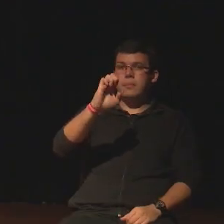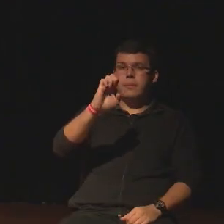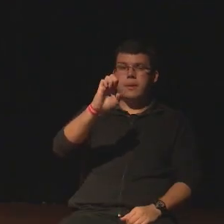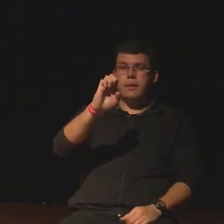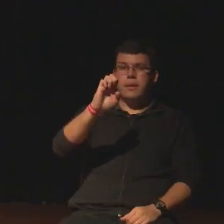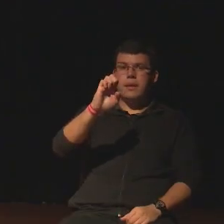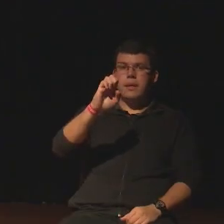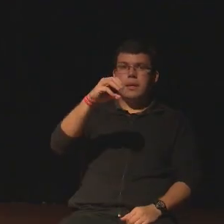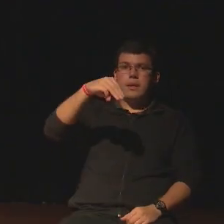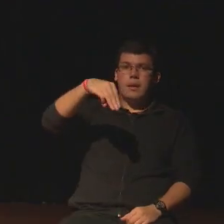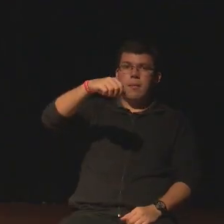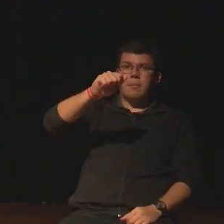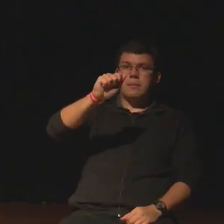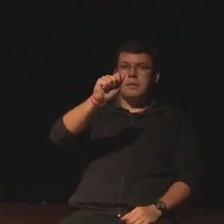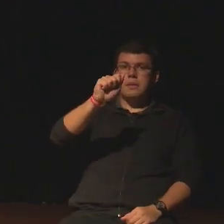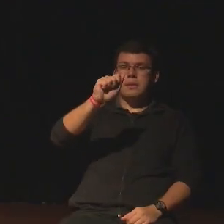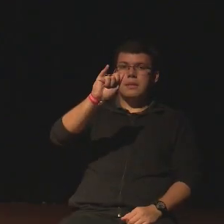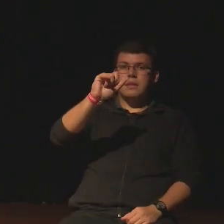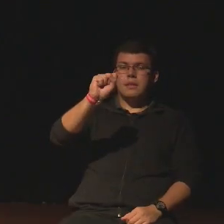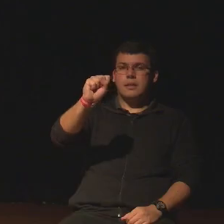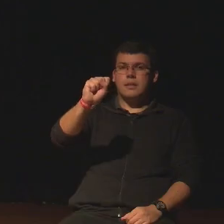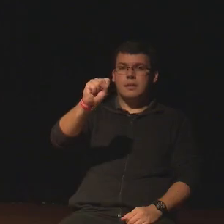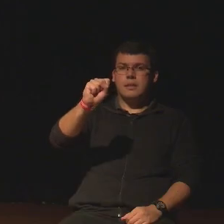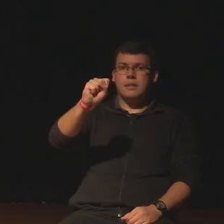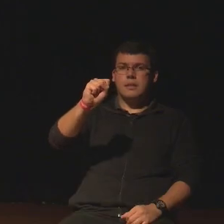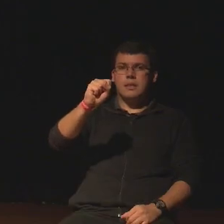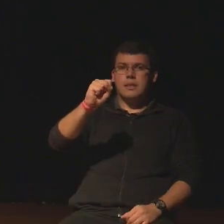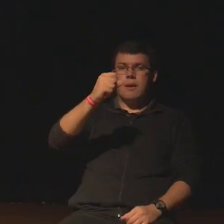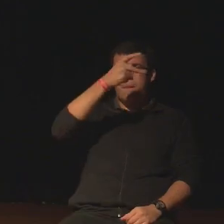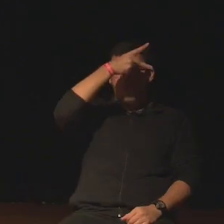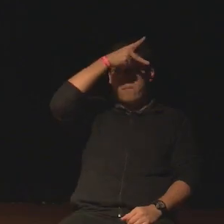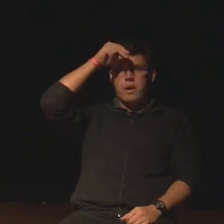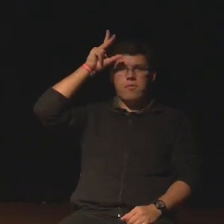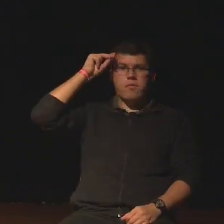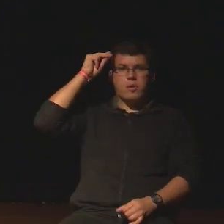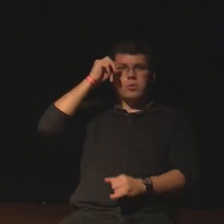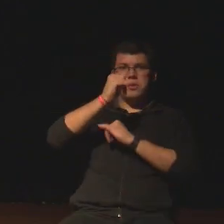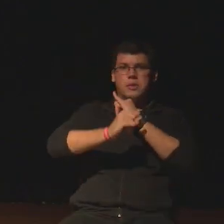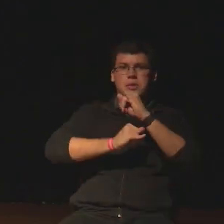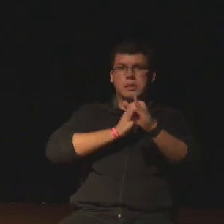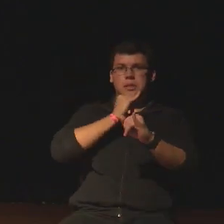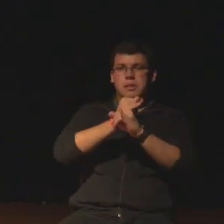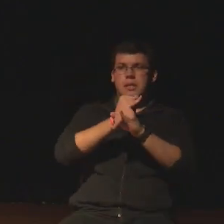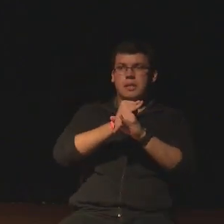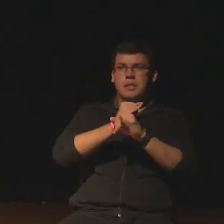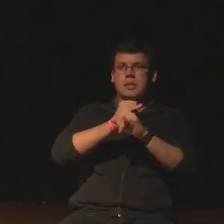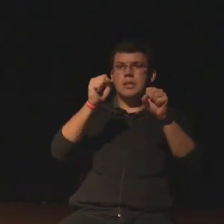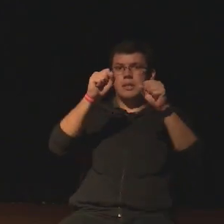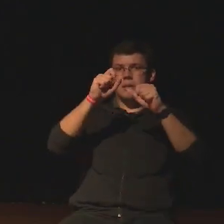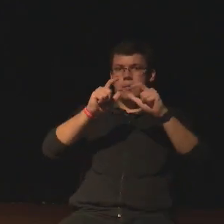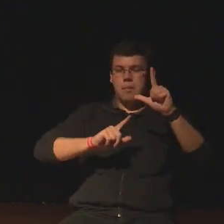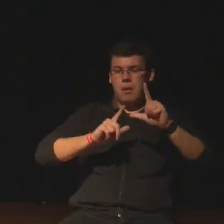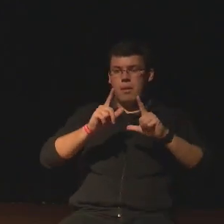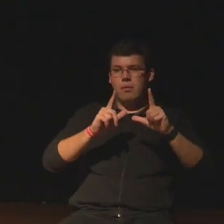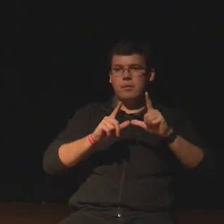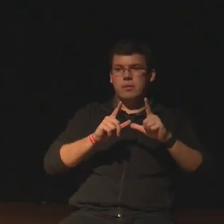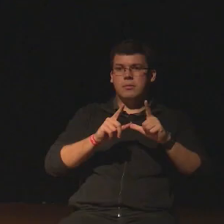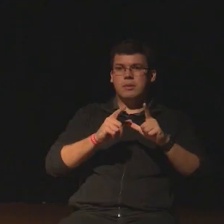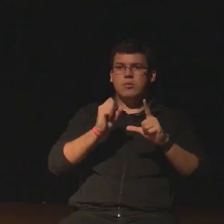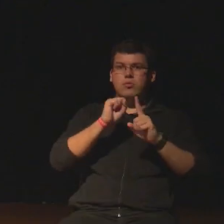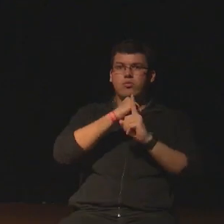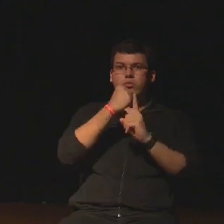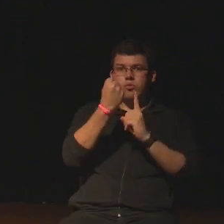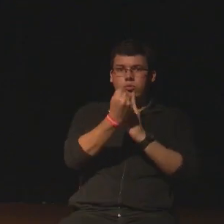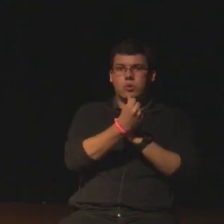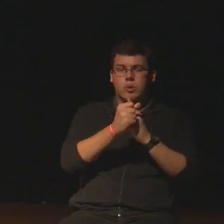tem o site da Prefeitura, chama Participe Mais, é a plataforma de participação social. Então, lá vai